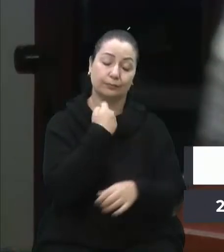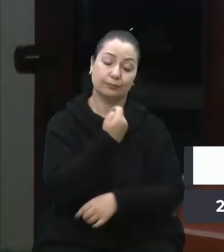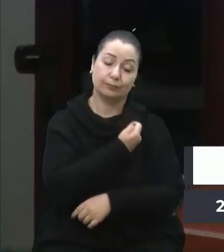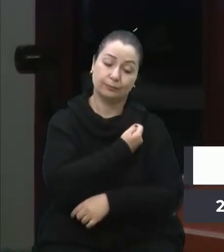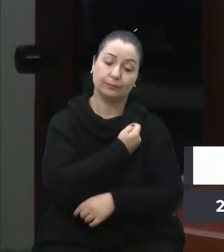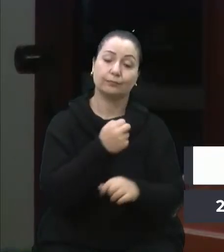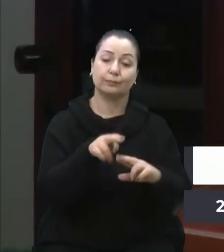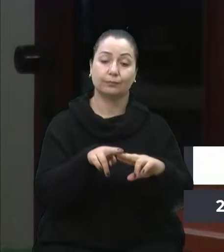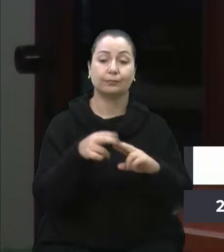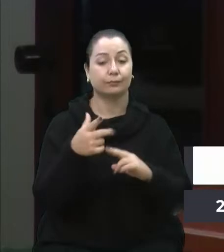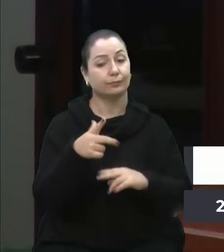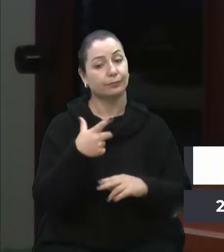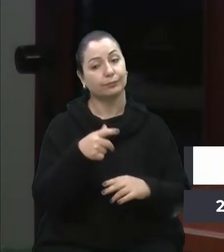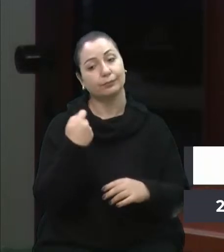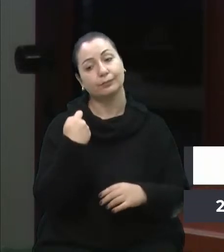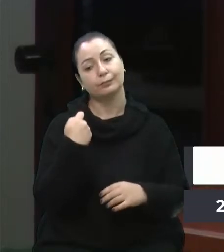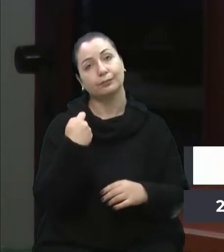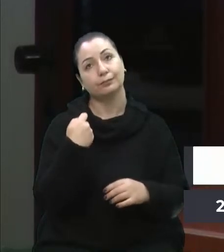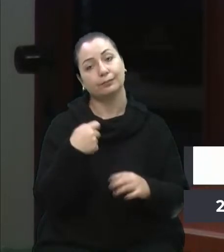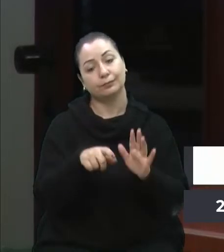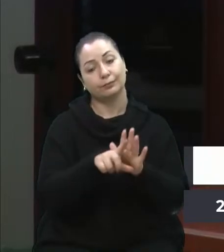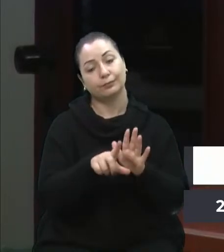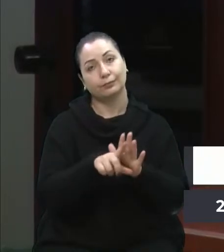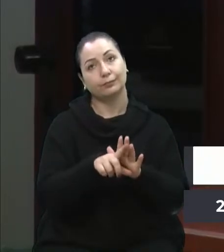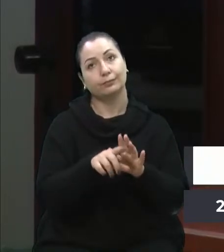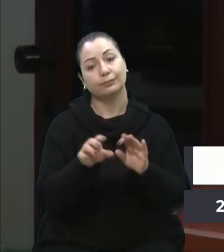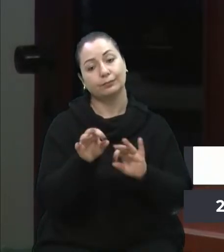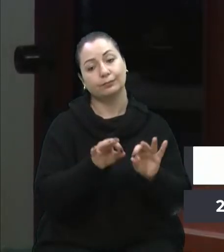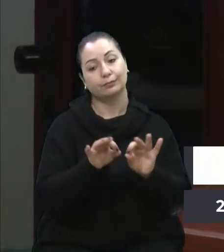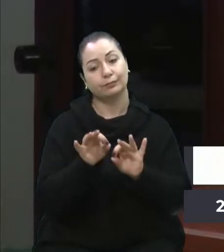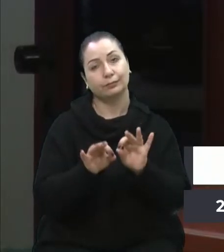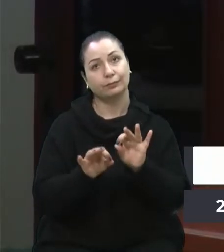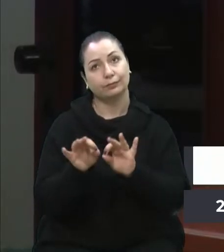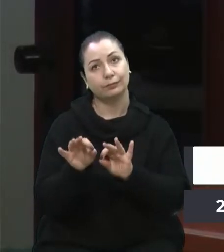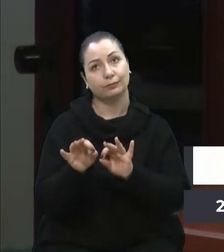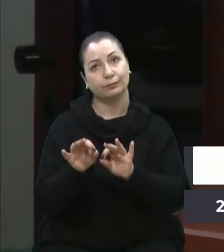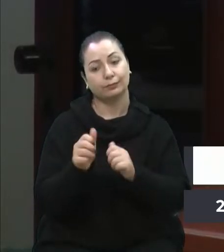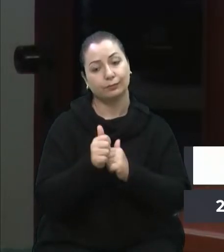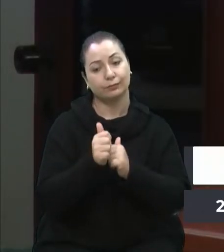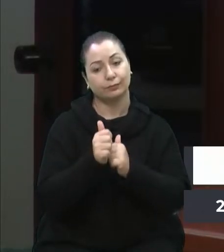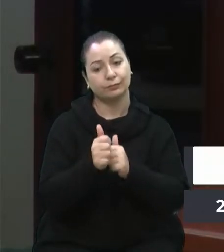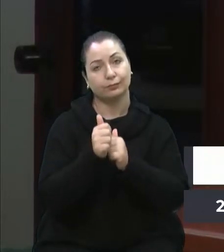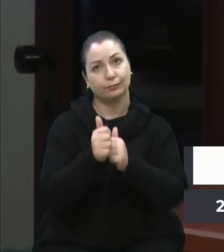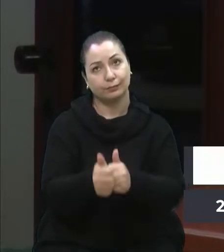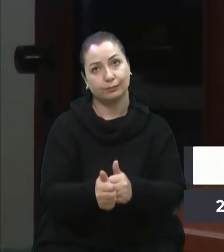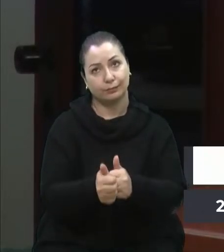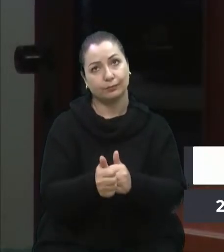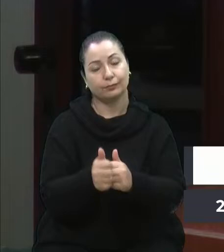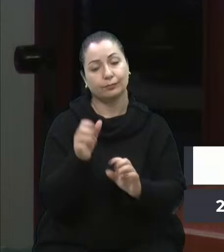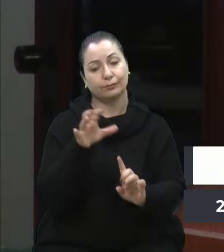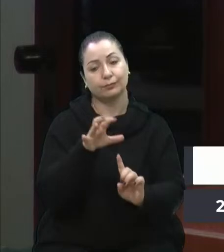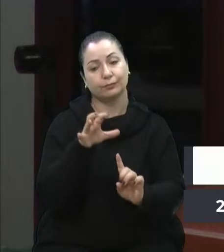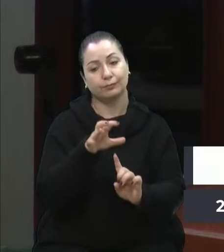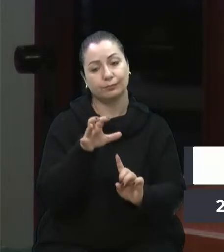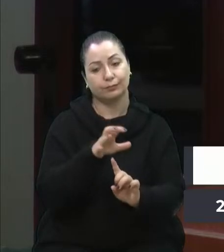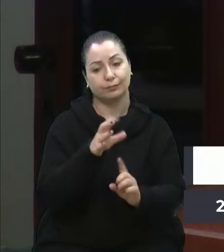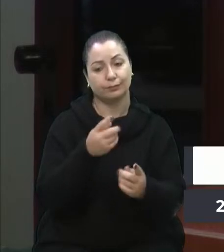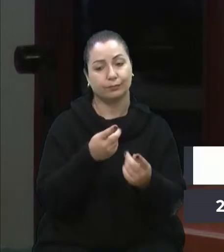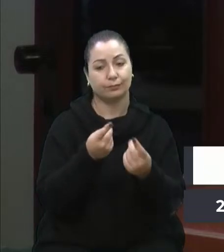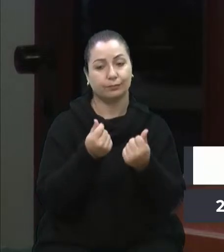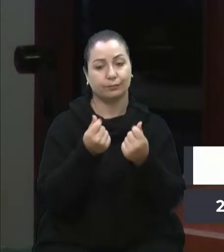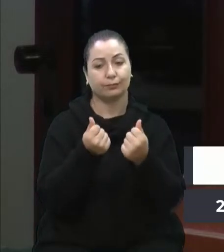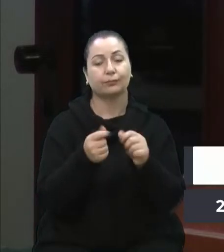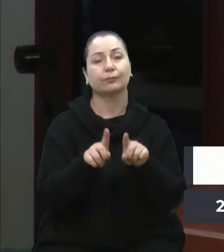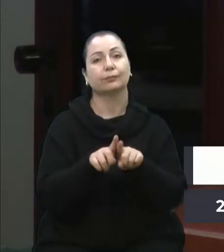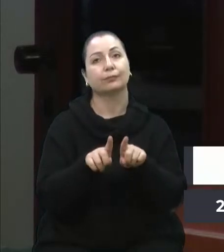necessidade legal de que o presente projeto seja acompanhado de estimativa de impacto orçamentário e financeiro.